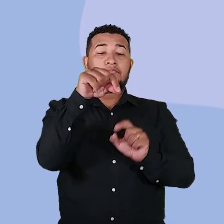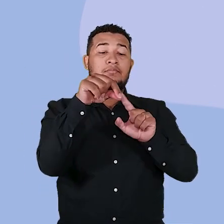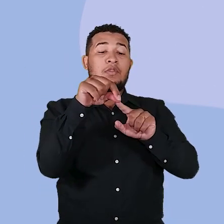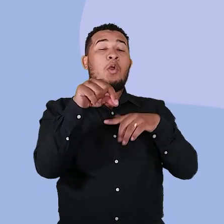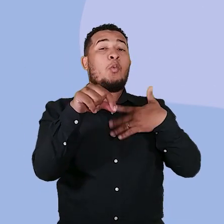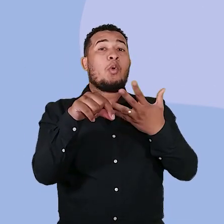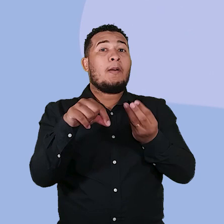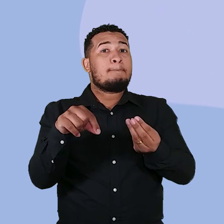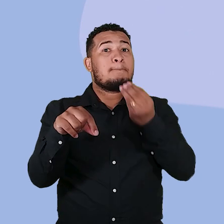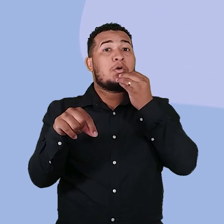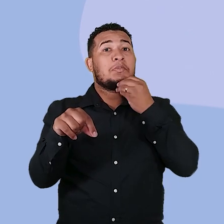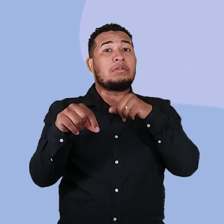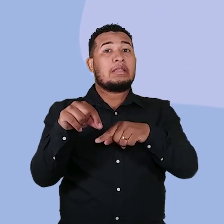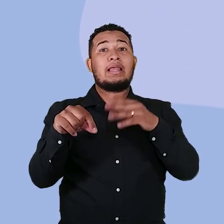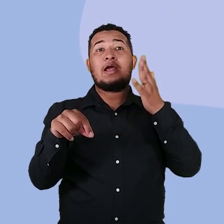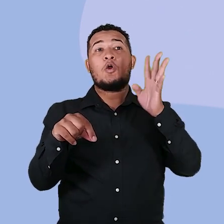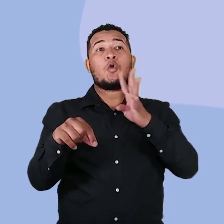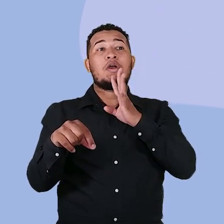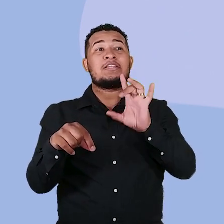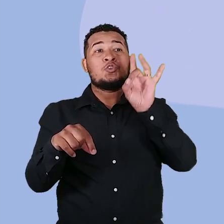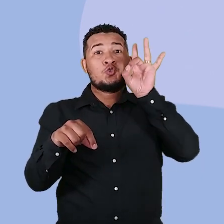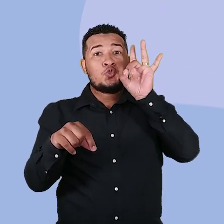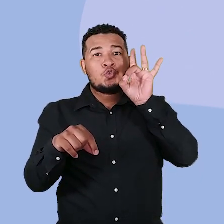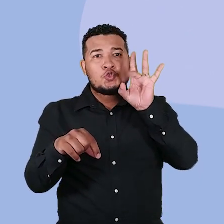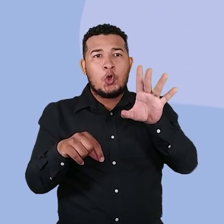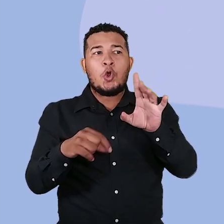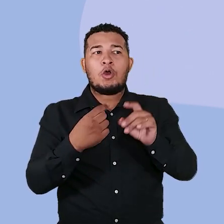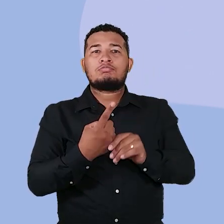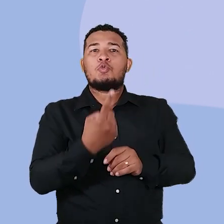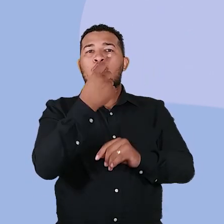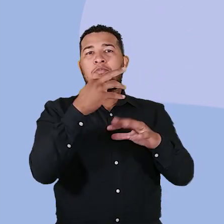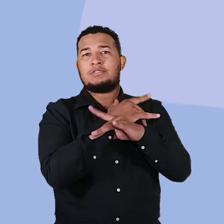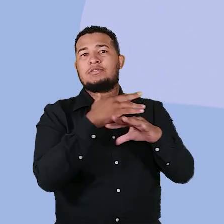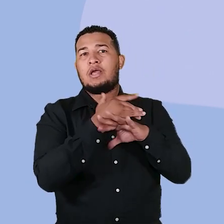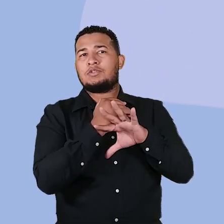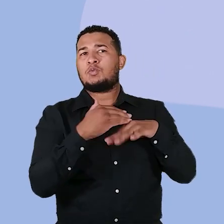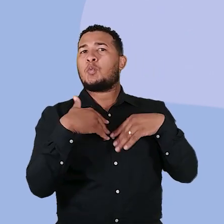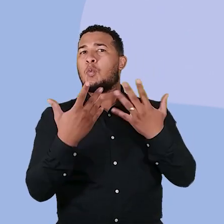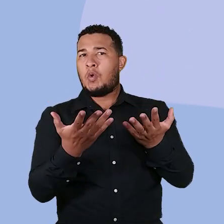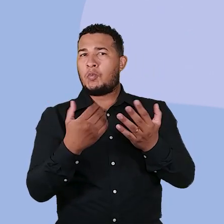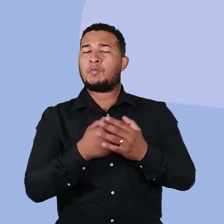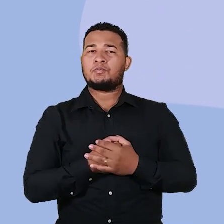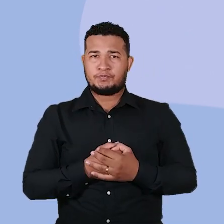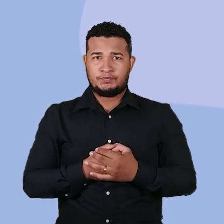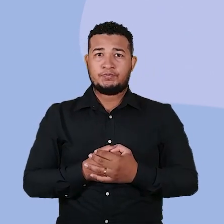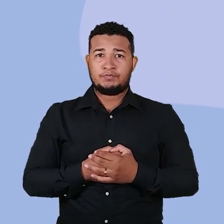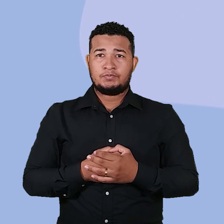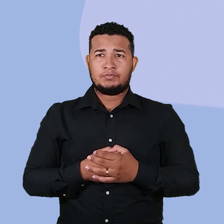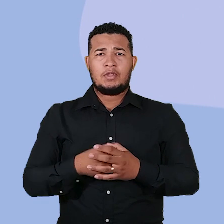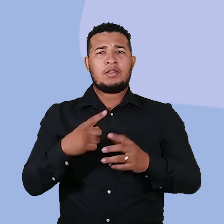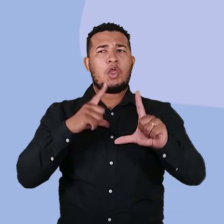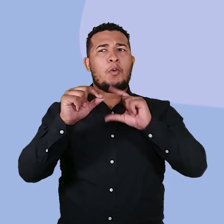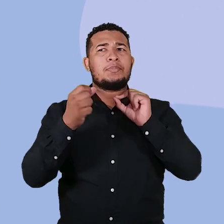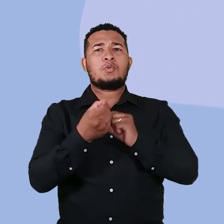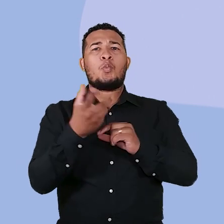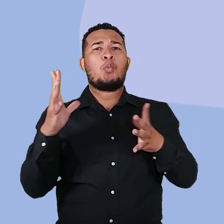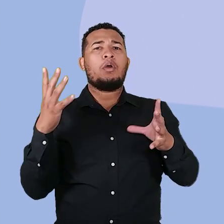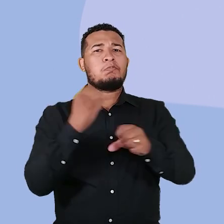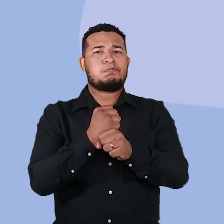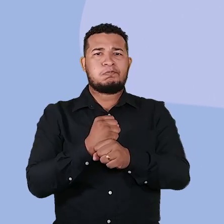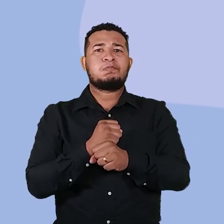escolhido ao acaso qual é a probabilidade de que ela tem visitado apenas uma dessas cidades